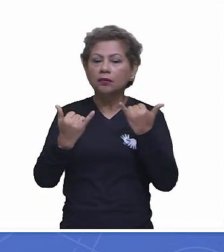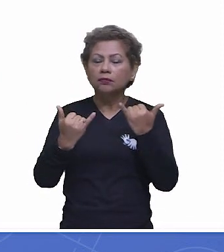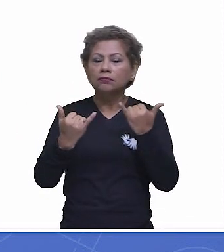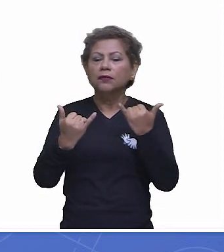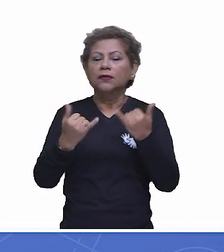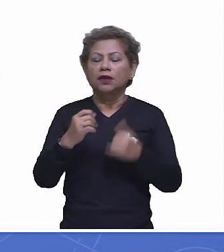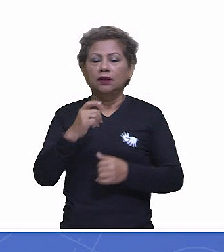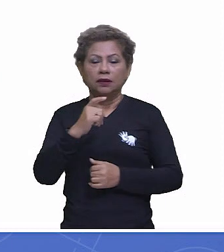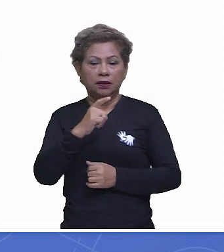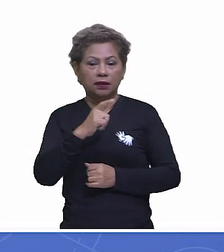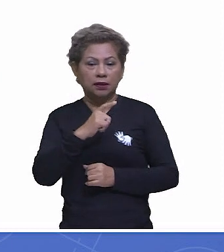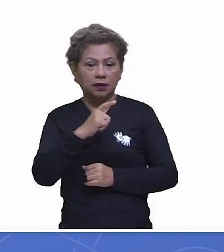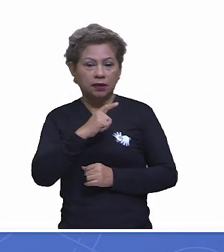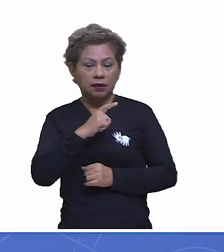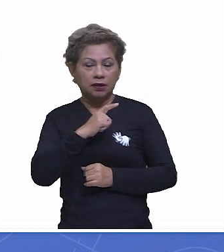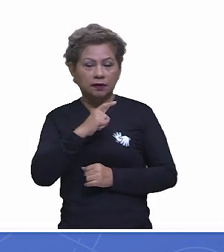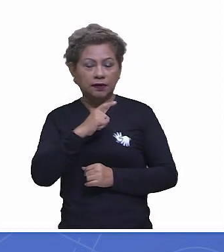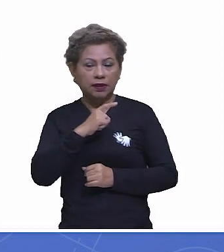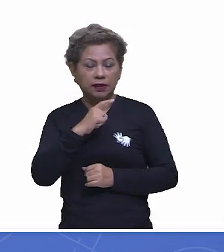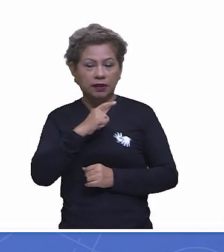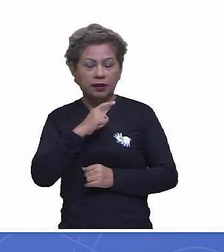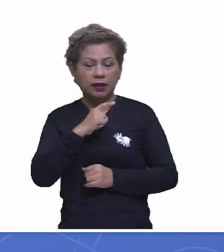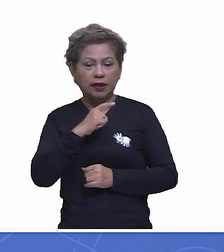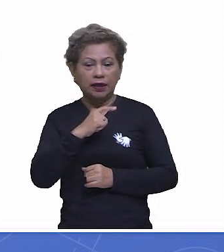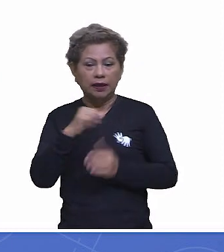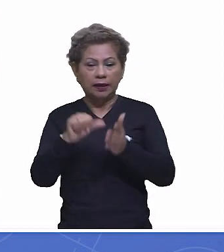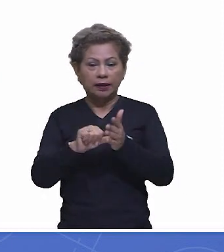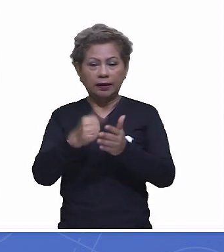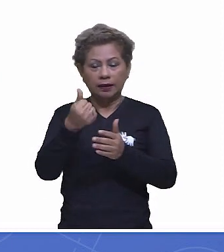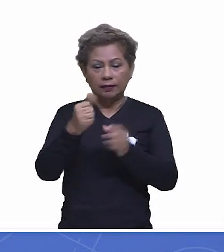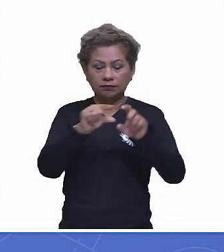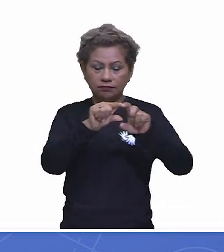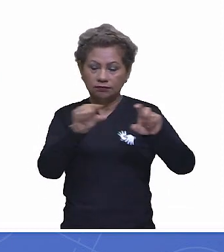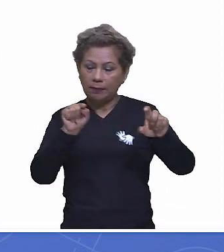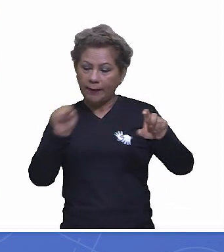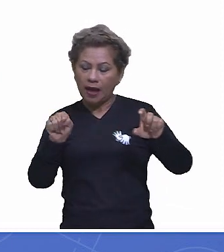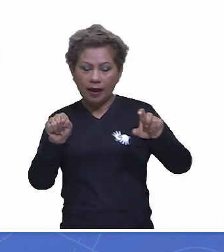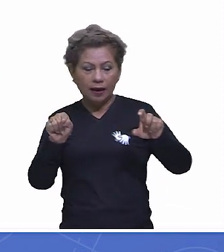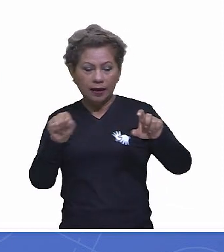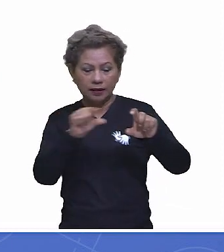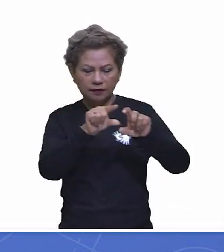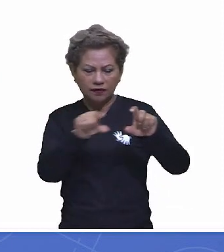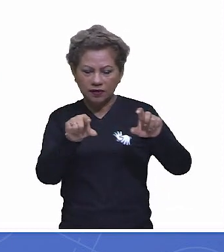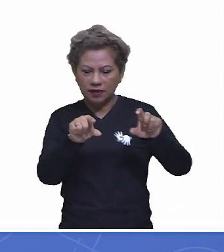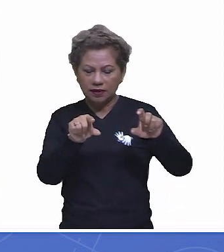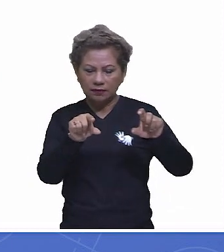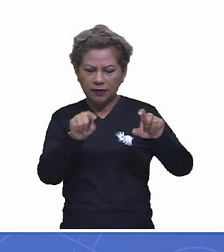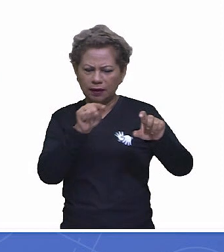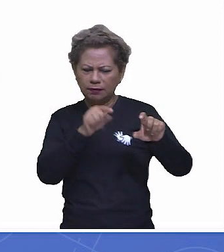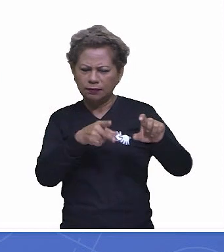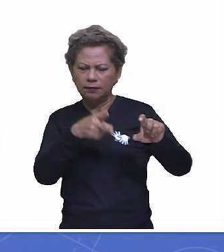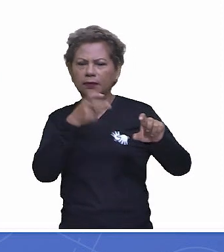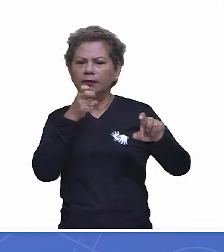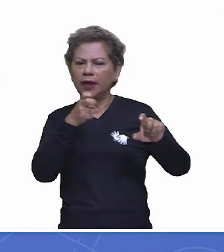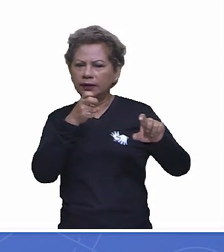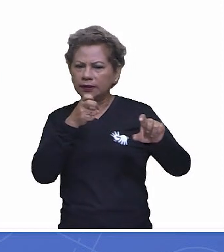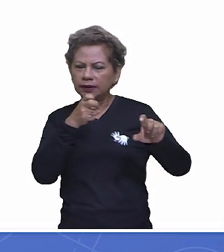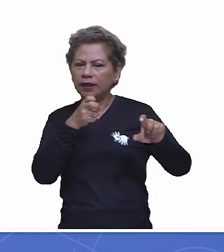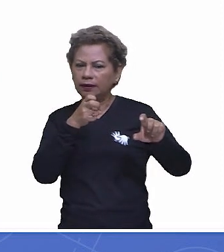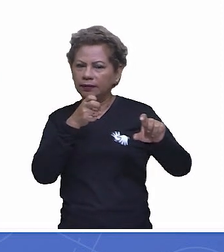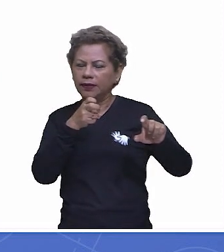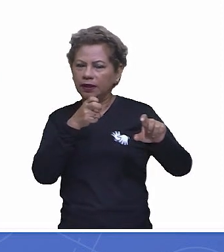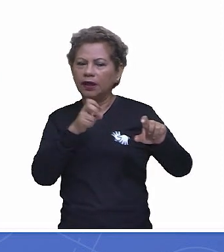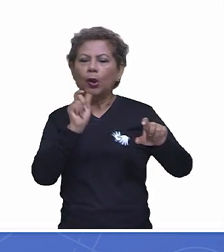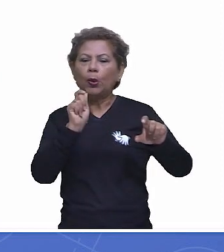comprometer, então, essa primeira informação aqui, né? Se a gente for olhar logo de cara, a primeira impressão que dá é que